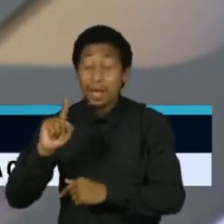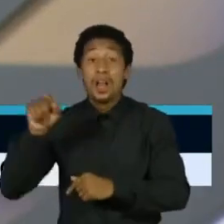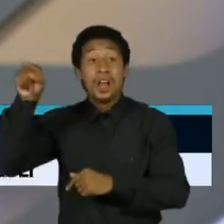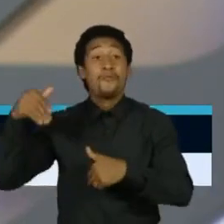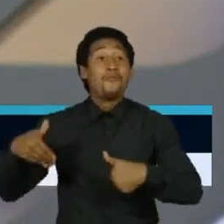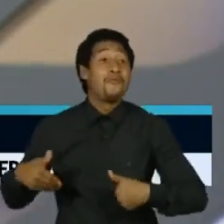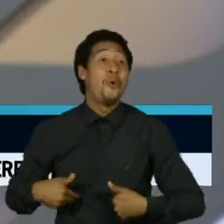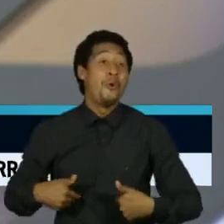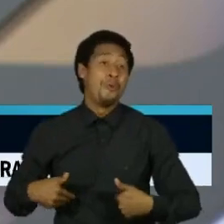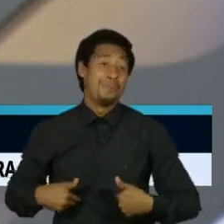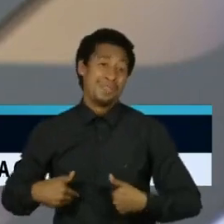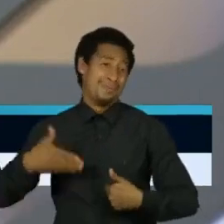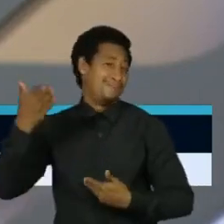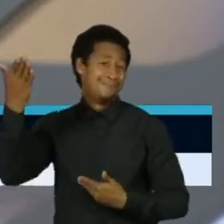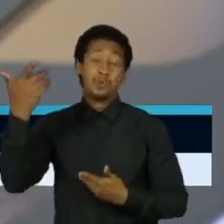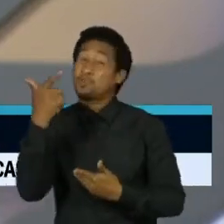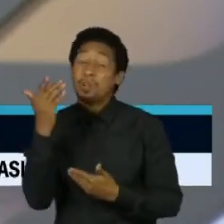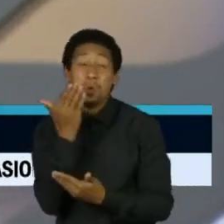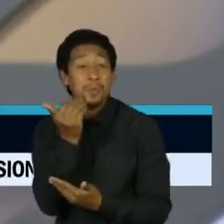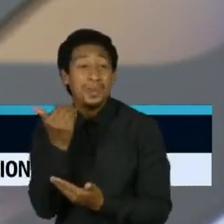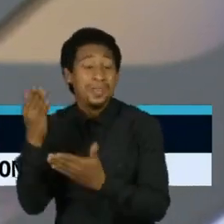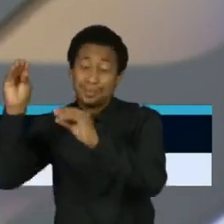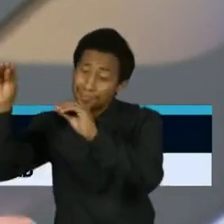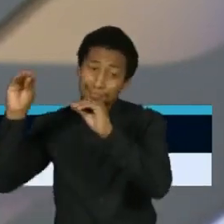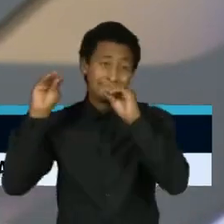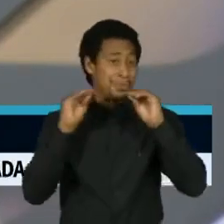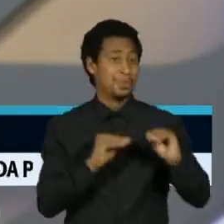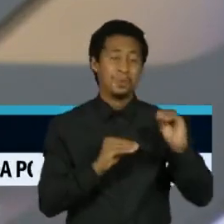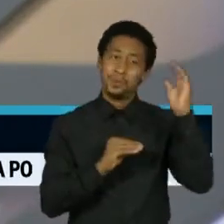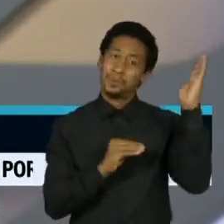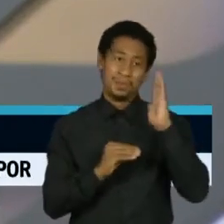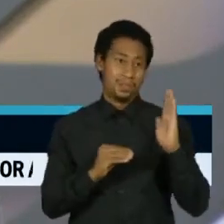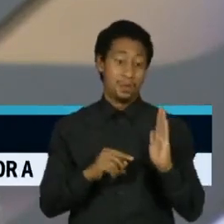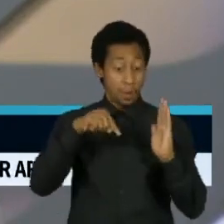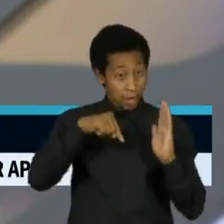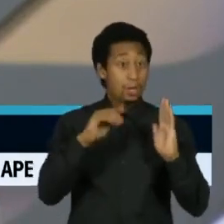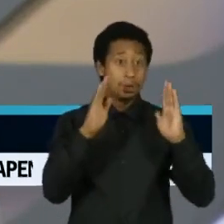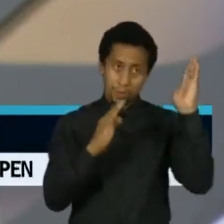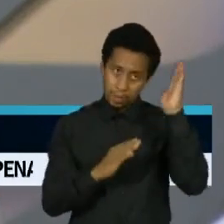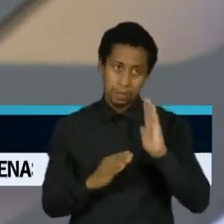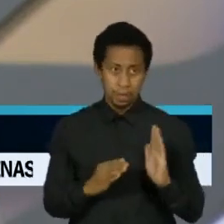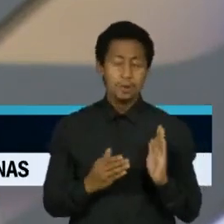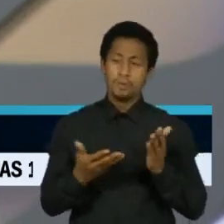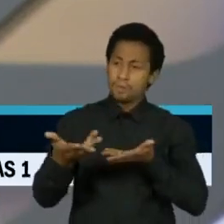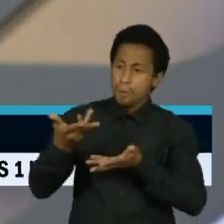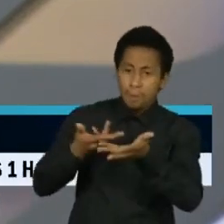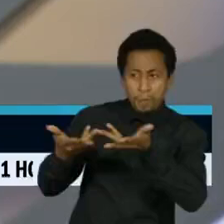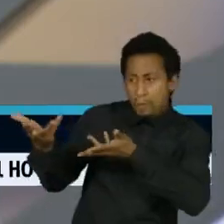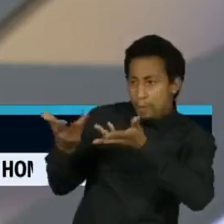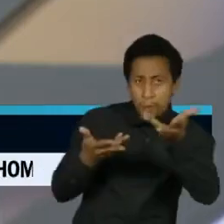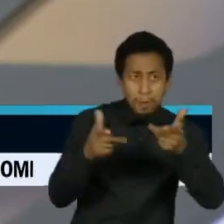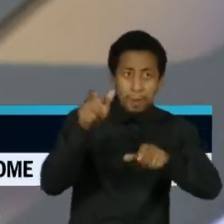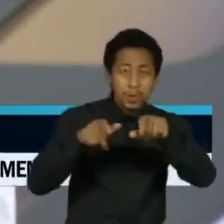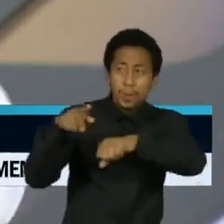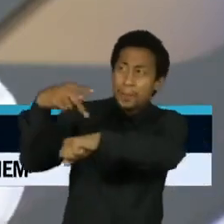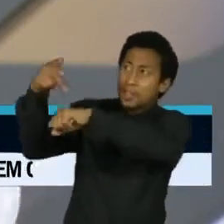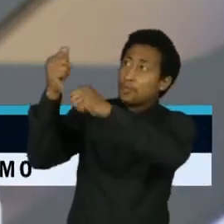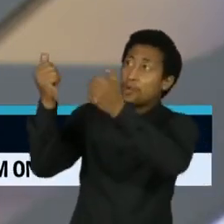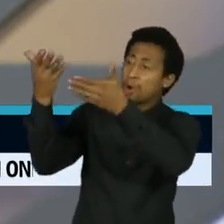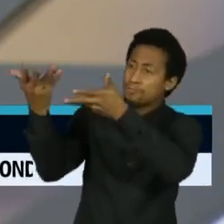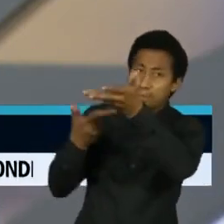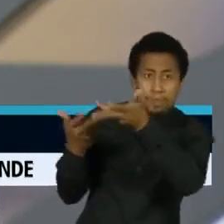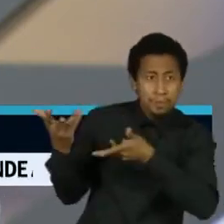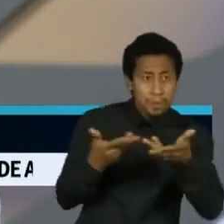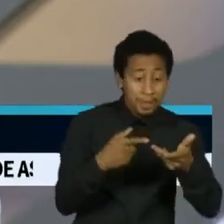como muitas outras etnias aqui no Brasil. E isso construiu um novo mundo. Quer dizer,